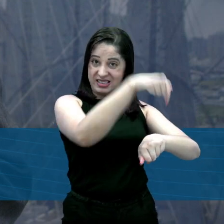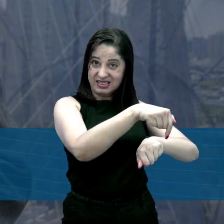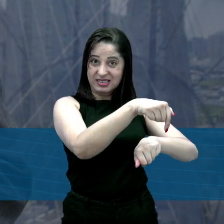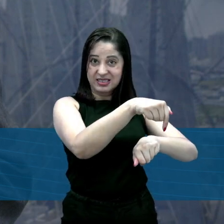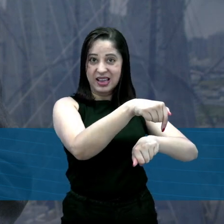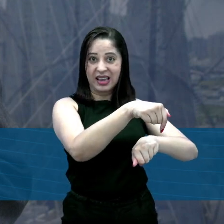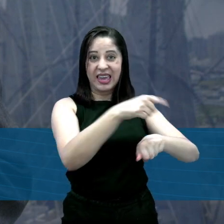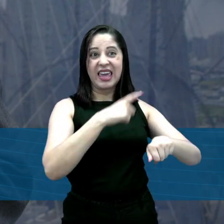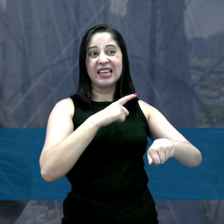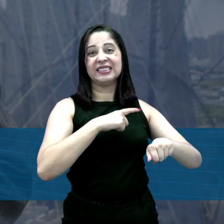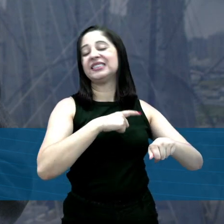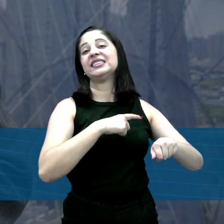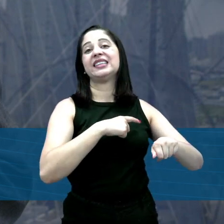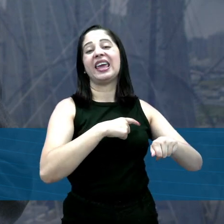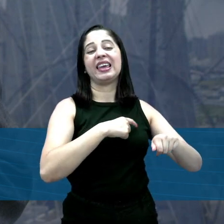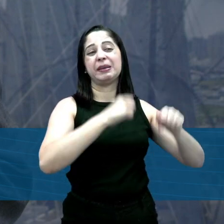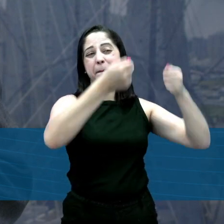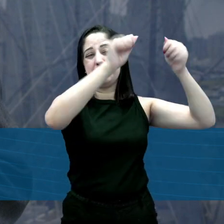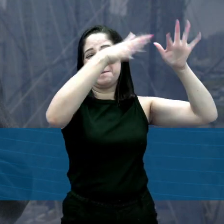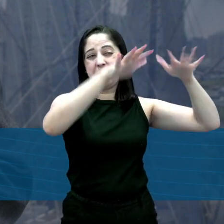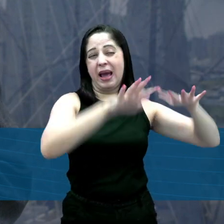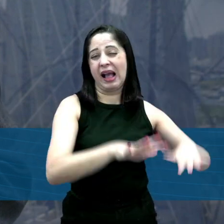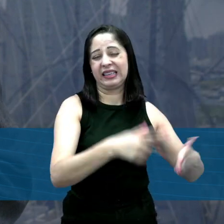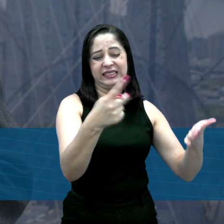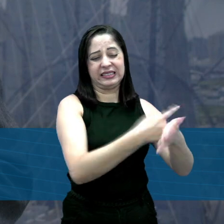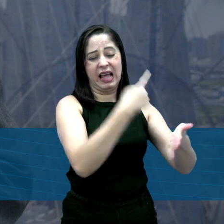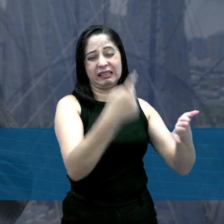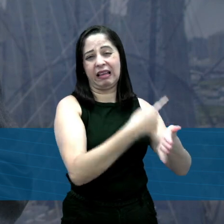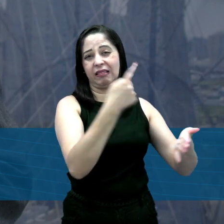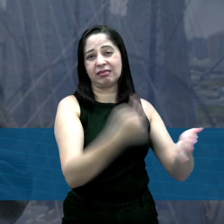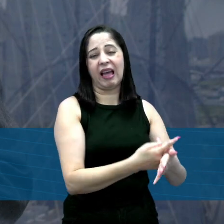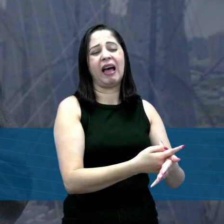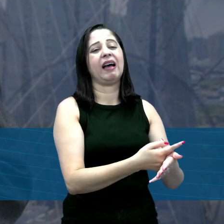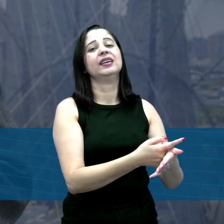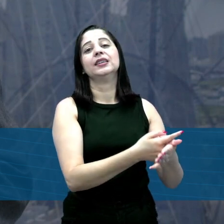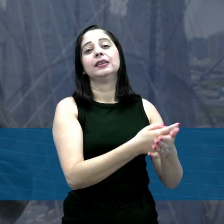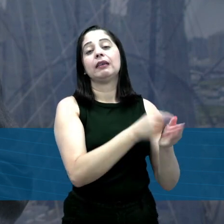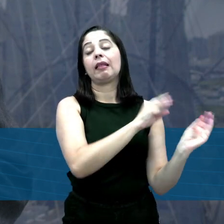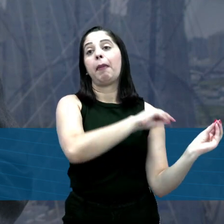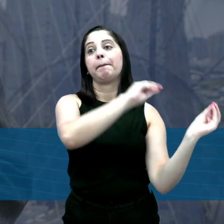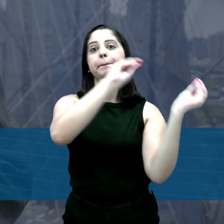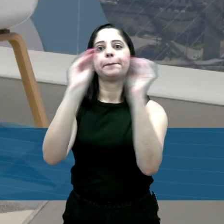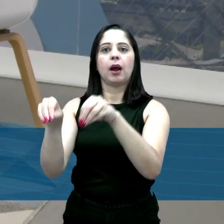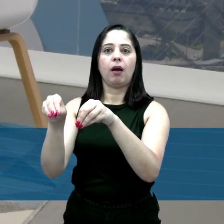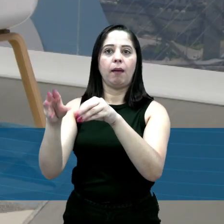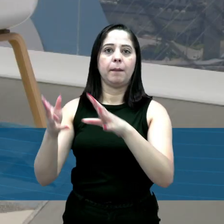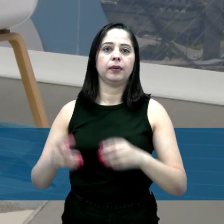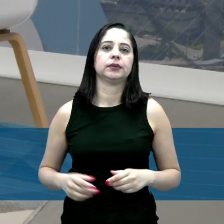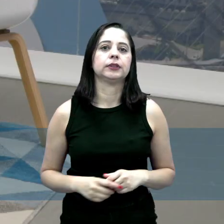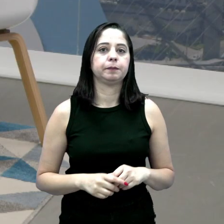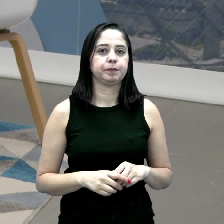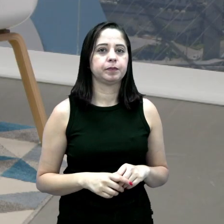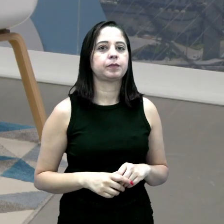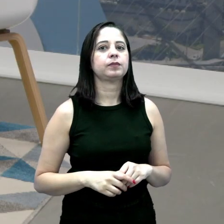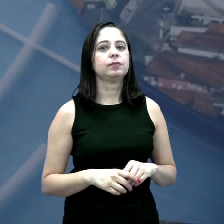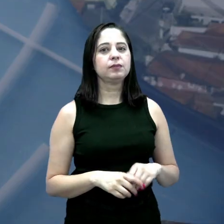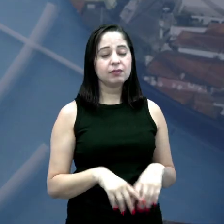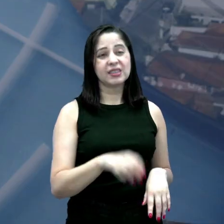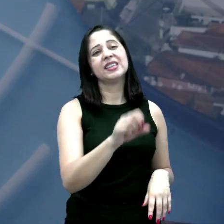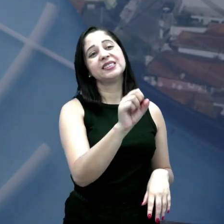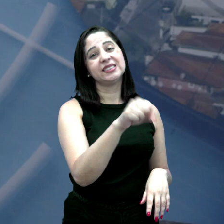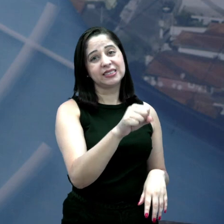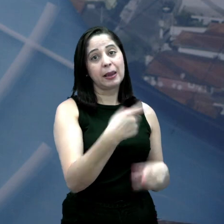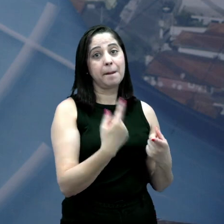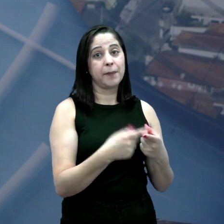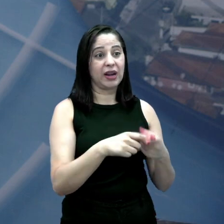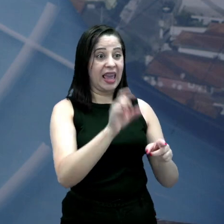e, em menor proporção, tragédias familiares, tragédias financeiras. Uhum. E pensar, né, porque são histórias,